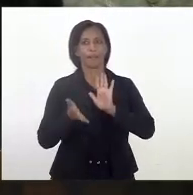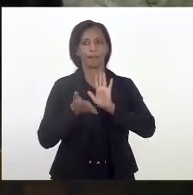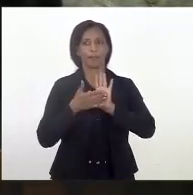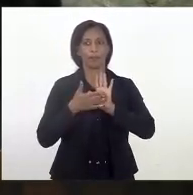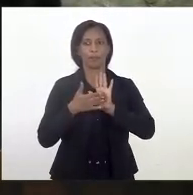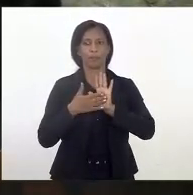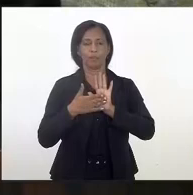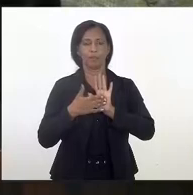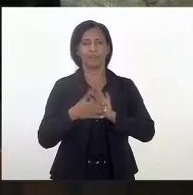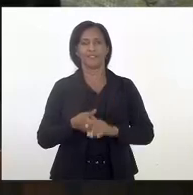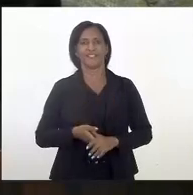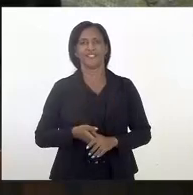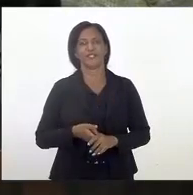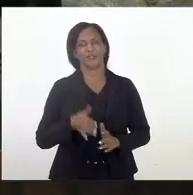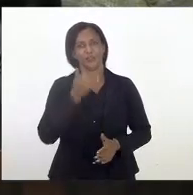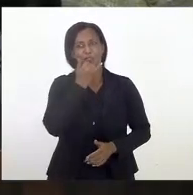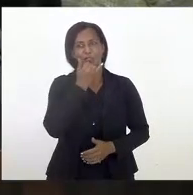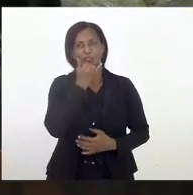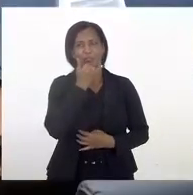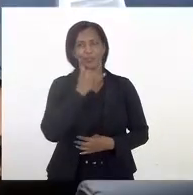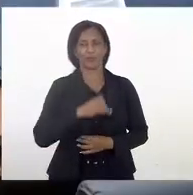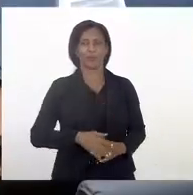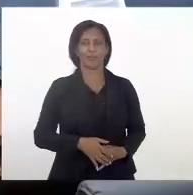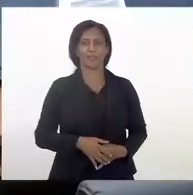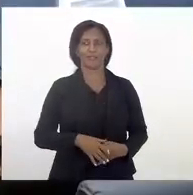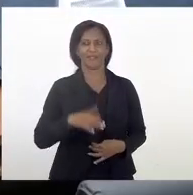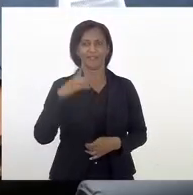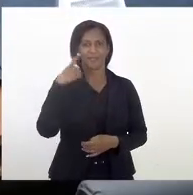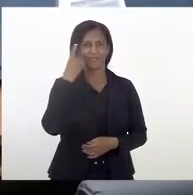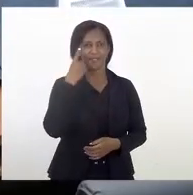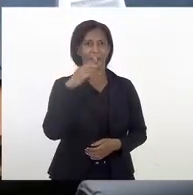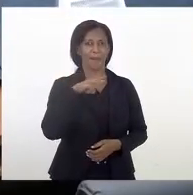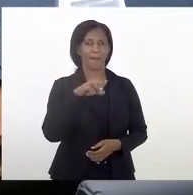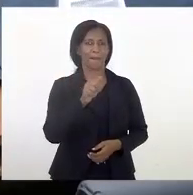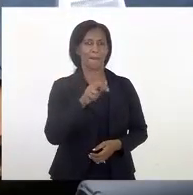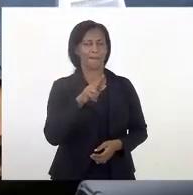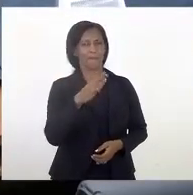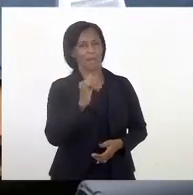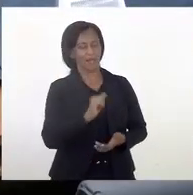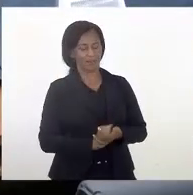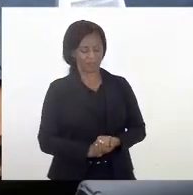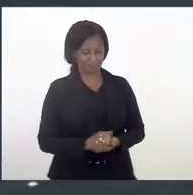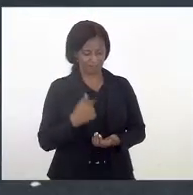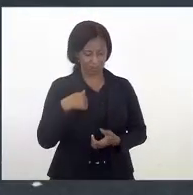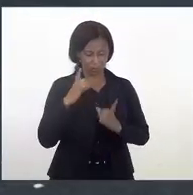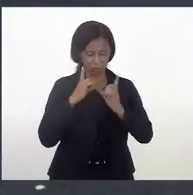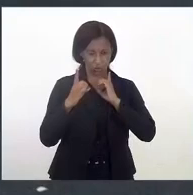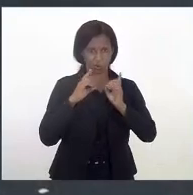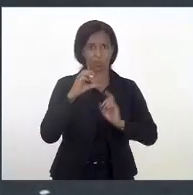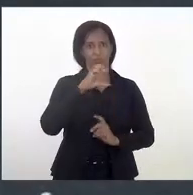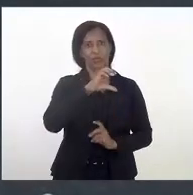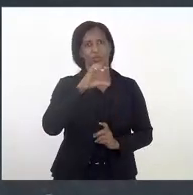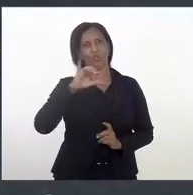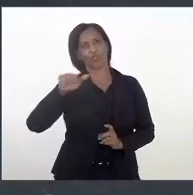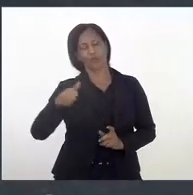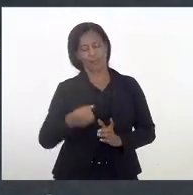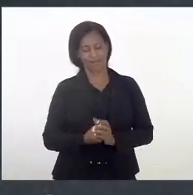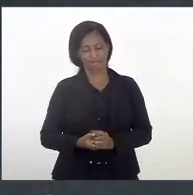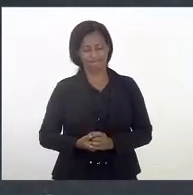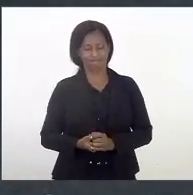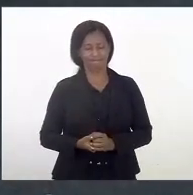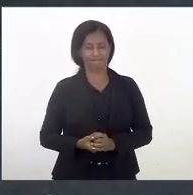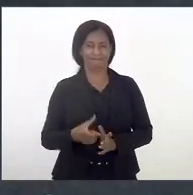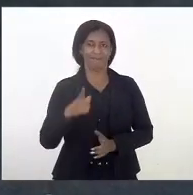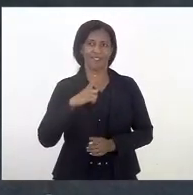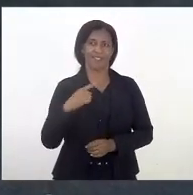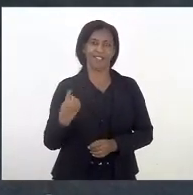proposta aí a deputada amorte mata não eu só tava aqui discutindo com a ccj E aí surgiu